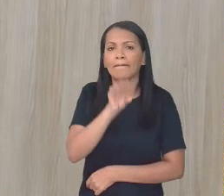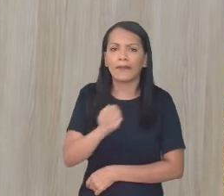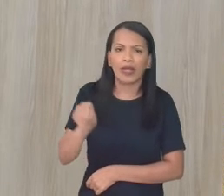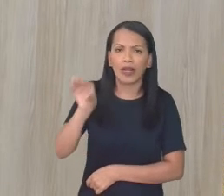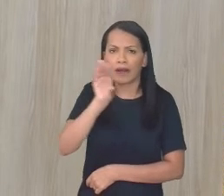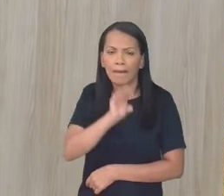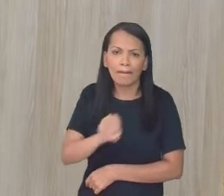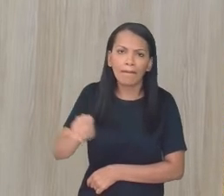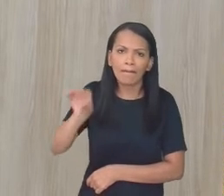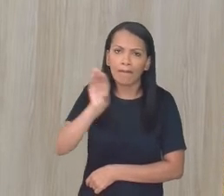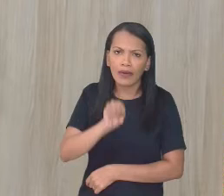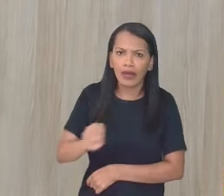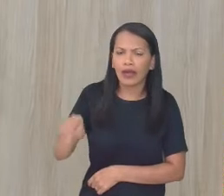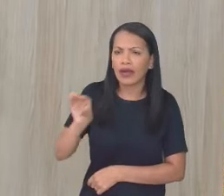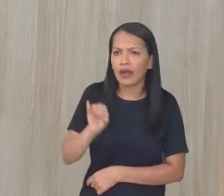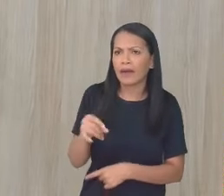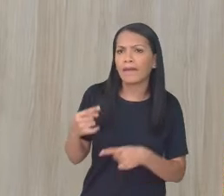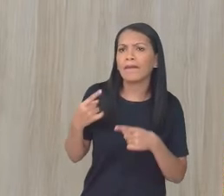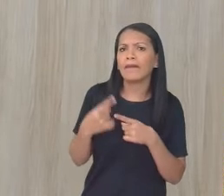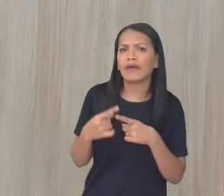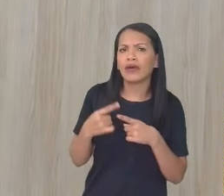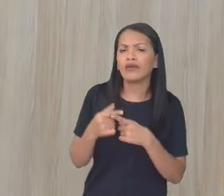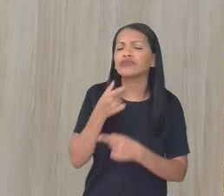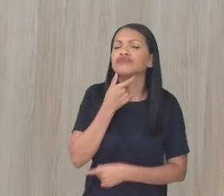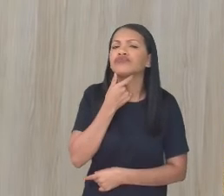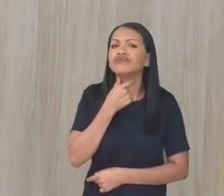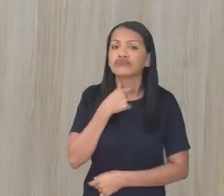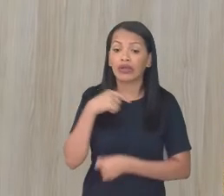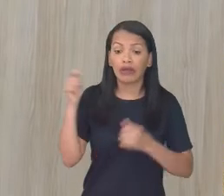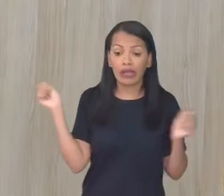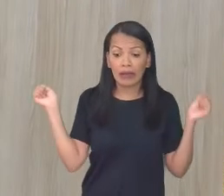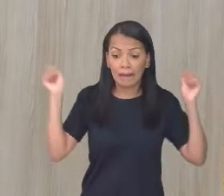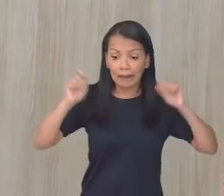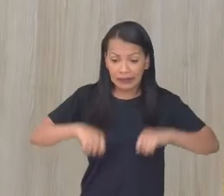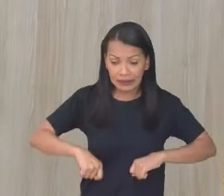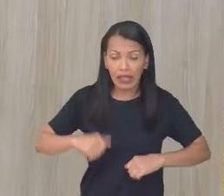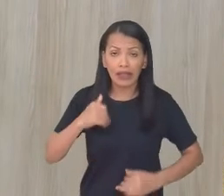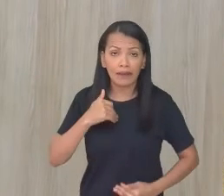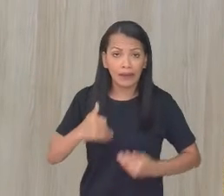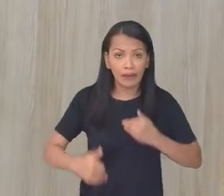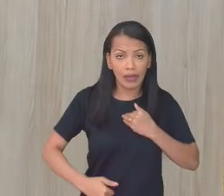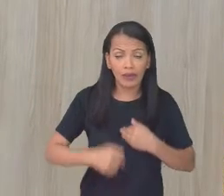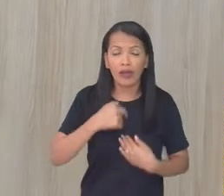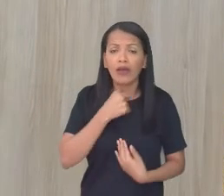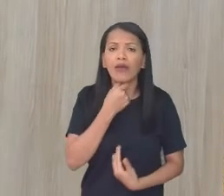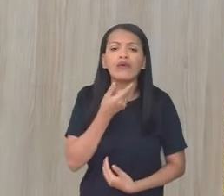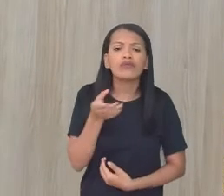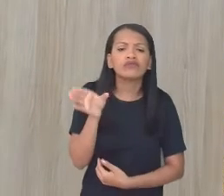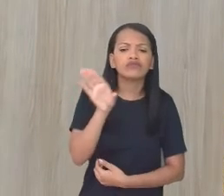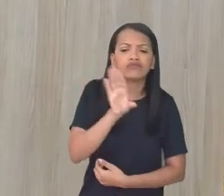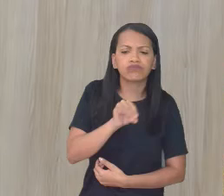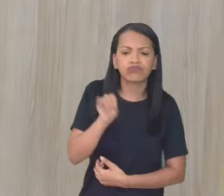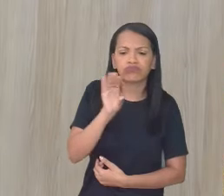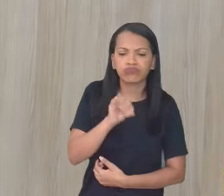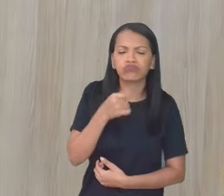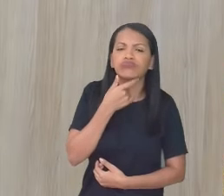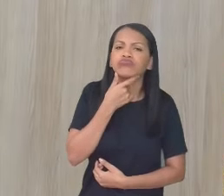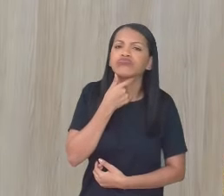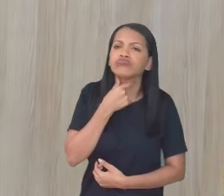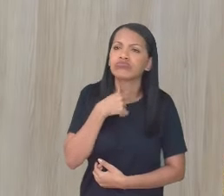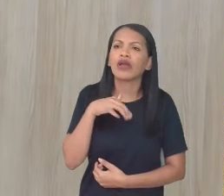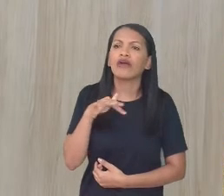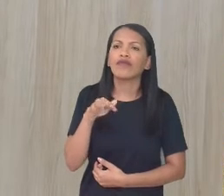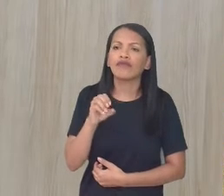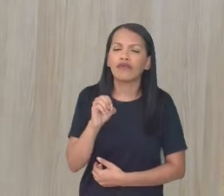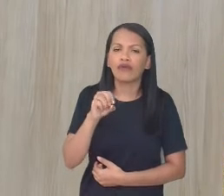estamos com totais condições, né, física para falar, não é? Então, esse aparelho fonológico